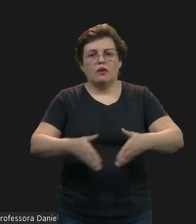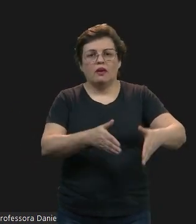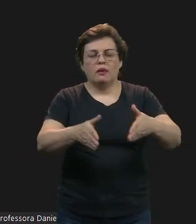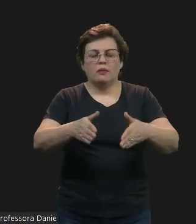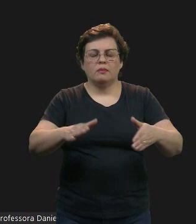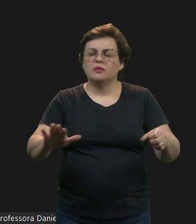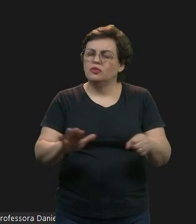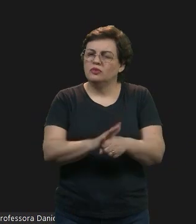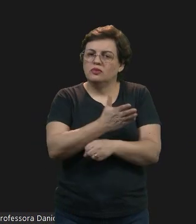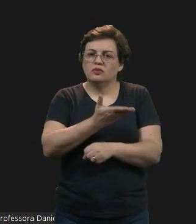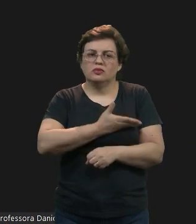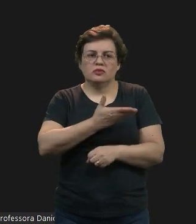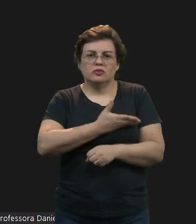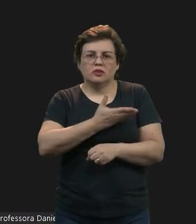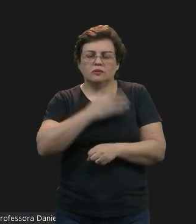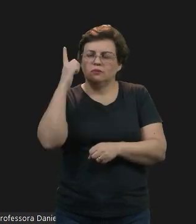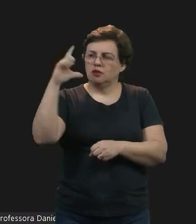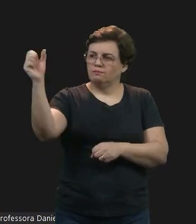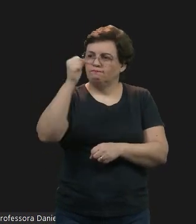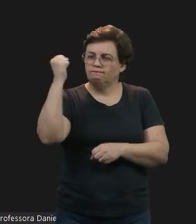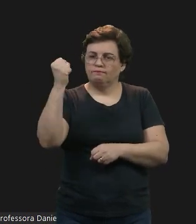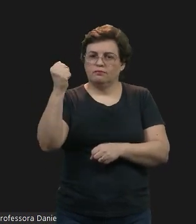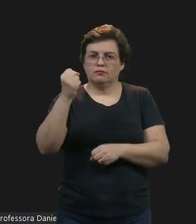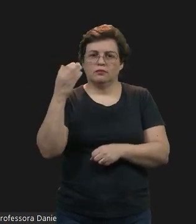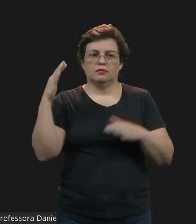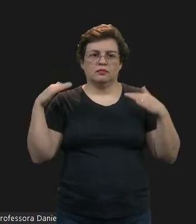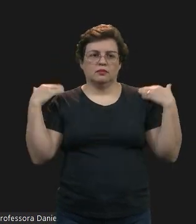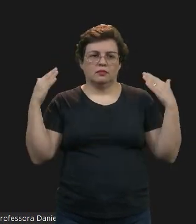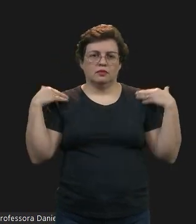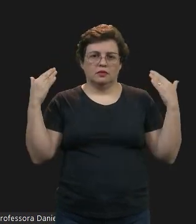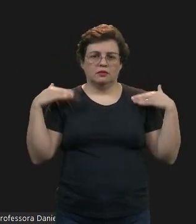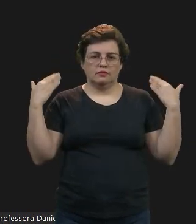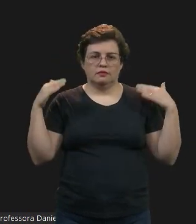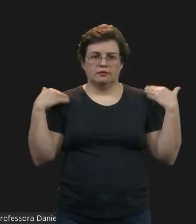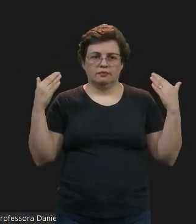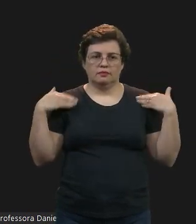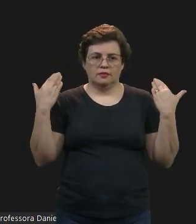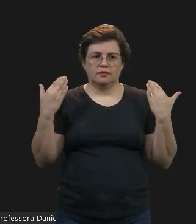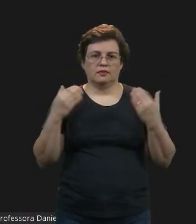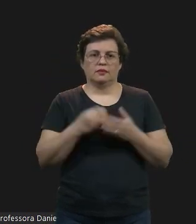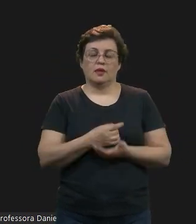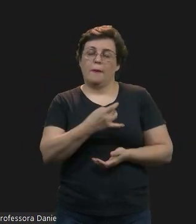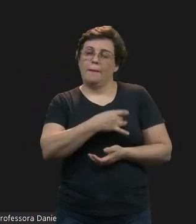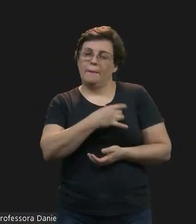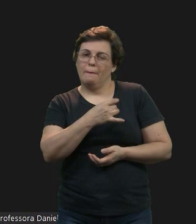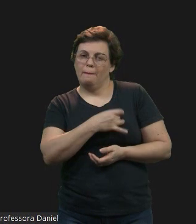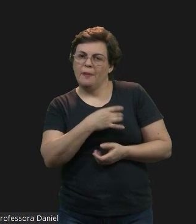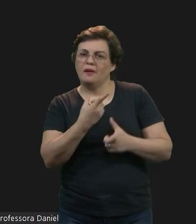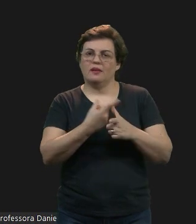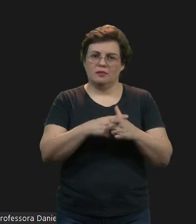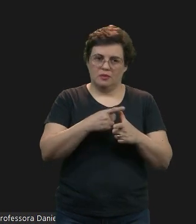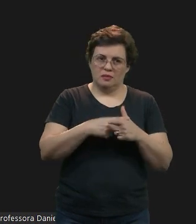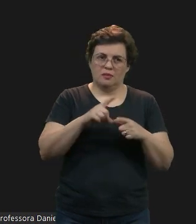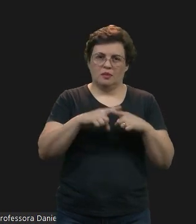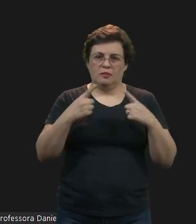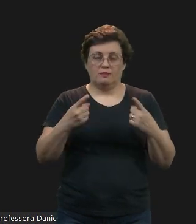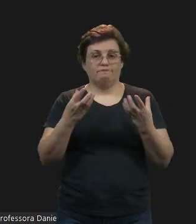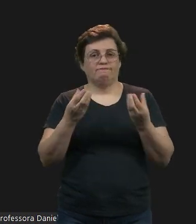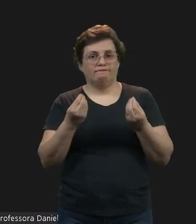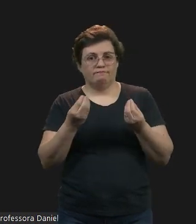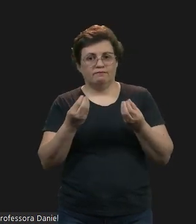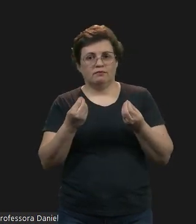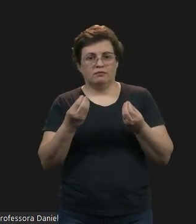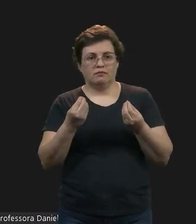de conquistas, de alegrias, com uma dose de noites mal dormidas, de medos, de contratempos e de muitas